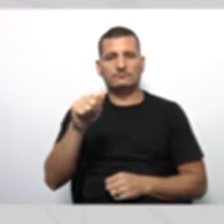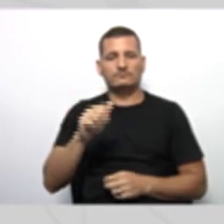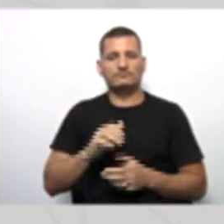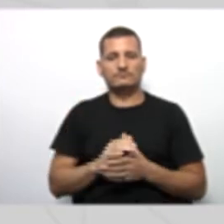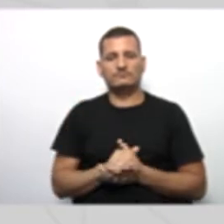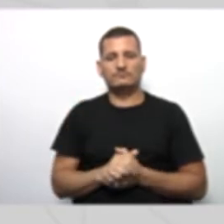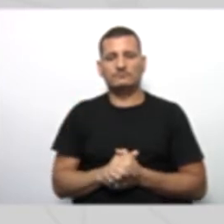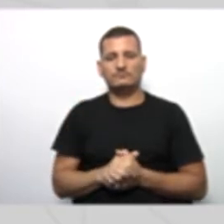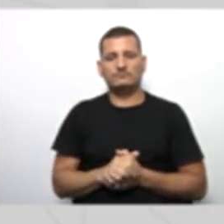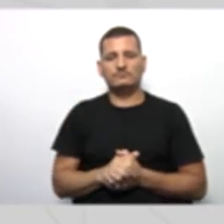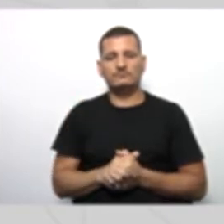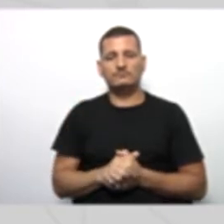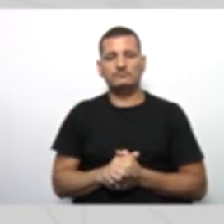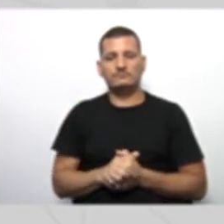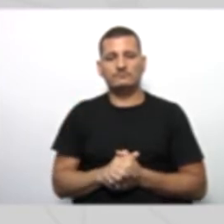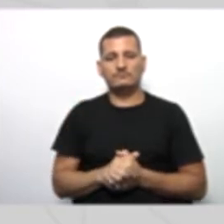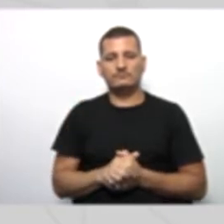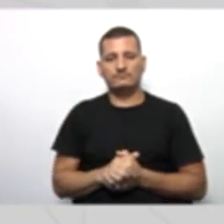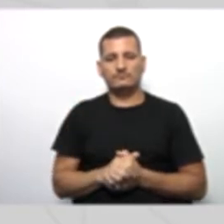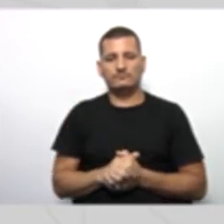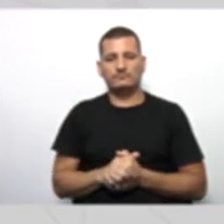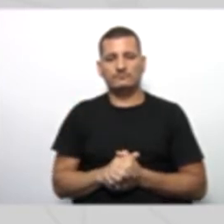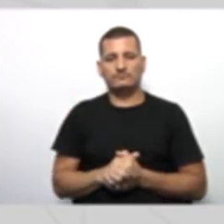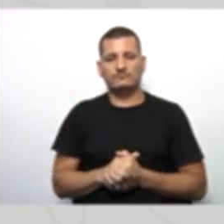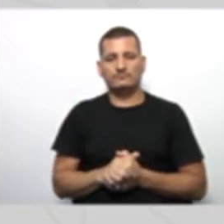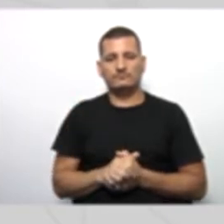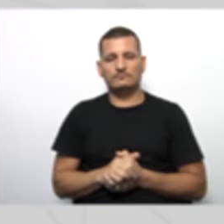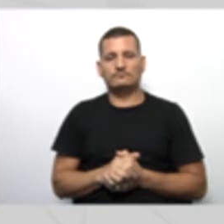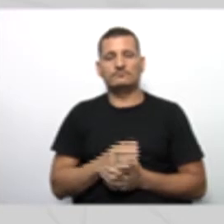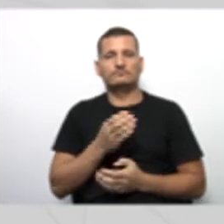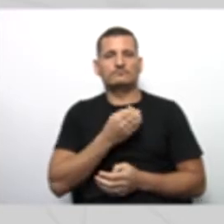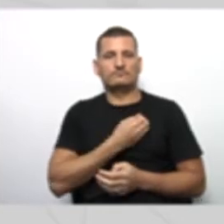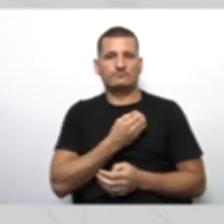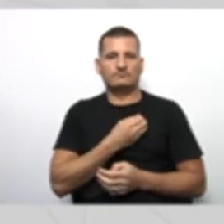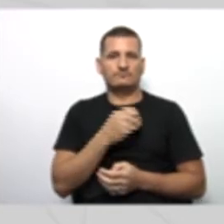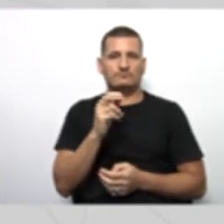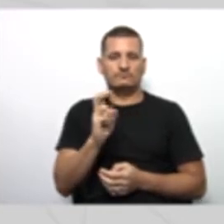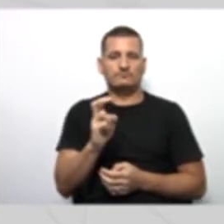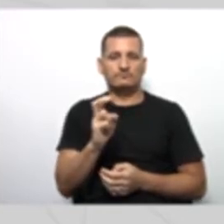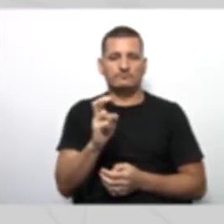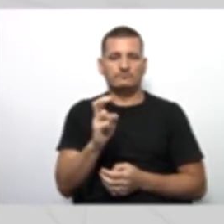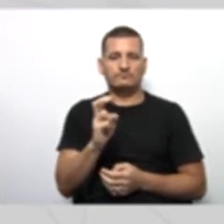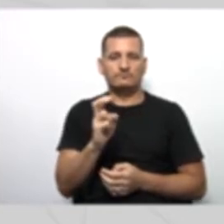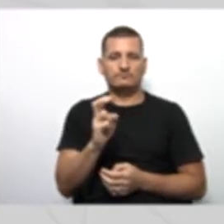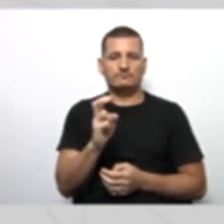Ou simplesmente muito alto. Aí eu vou ter um